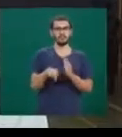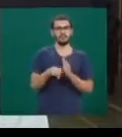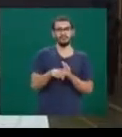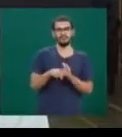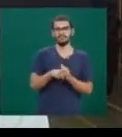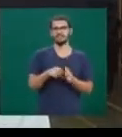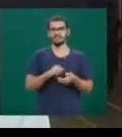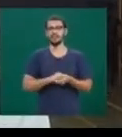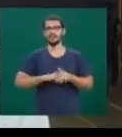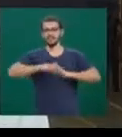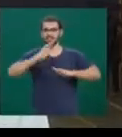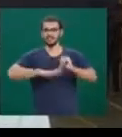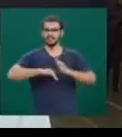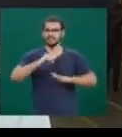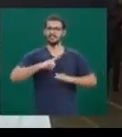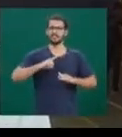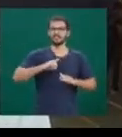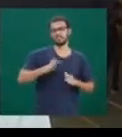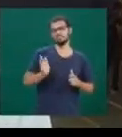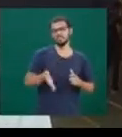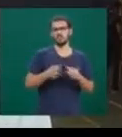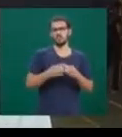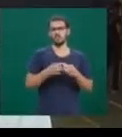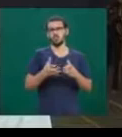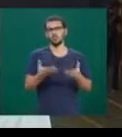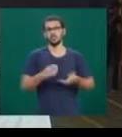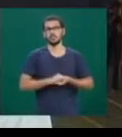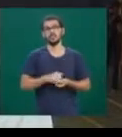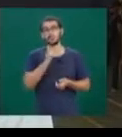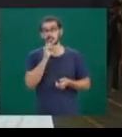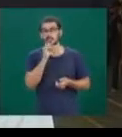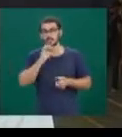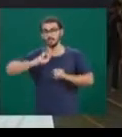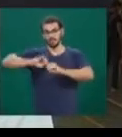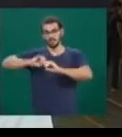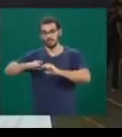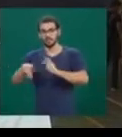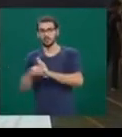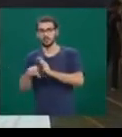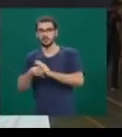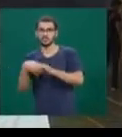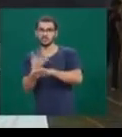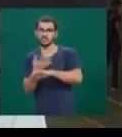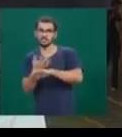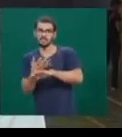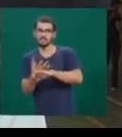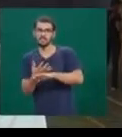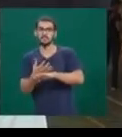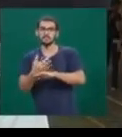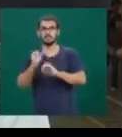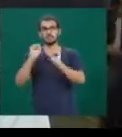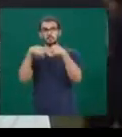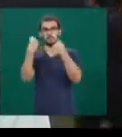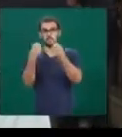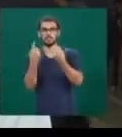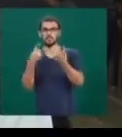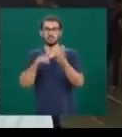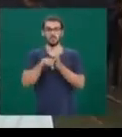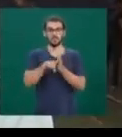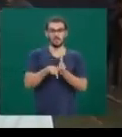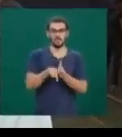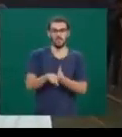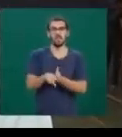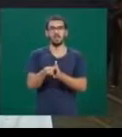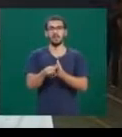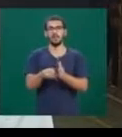O ensino é a disciplina na graduação, no curso de Educação Física. A pesquisa, os nossos alunos são formados, né, no